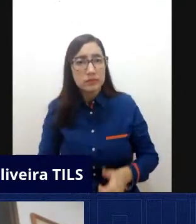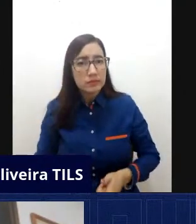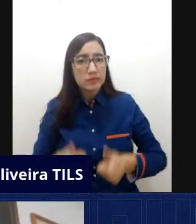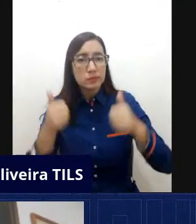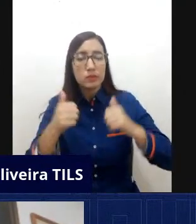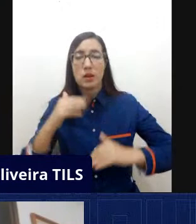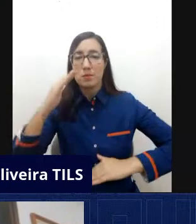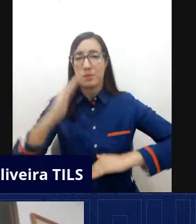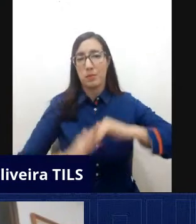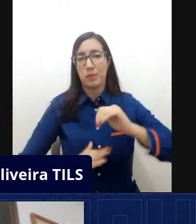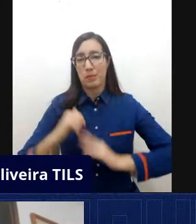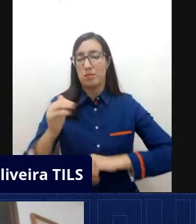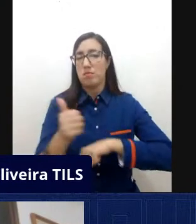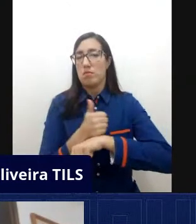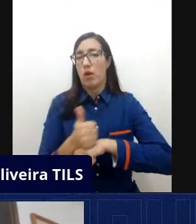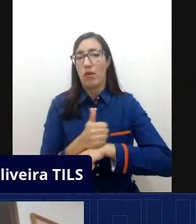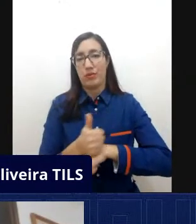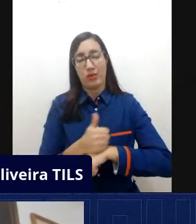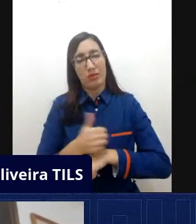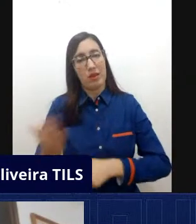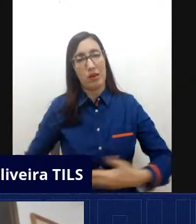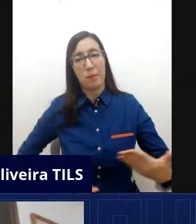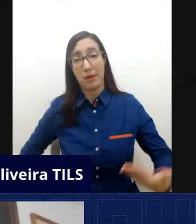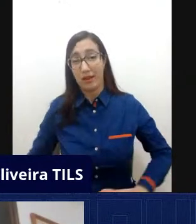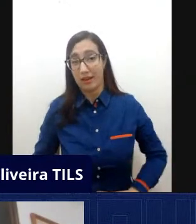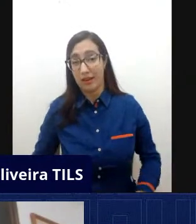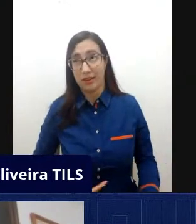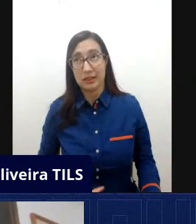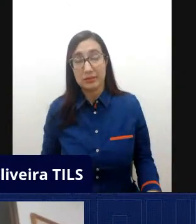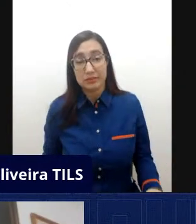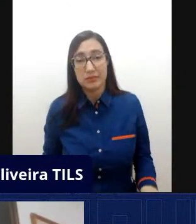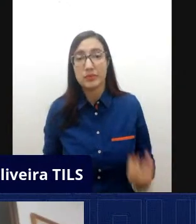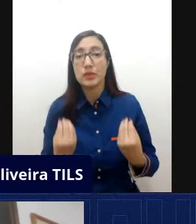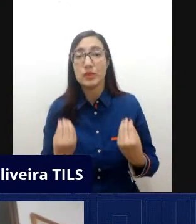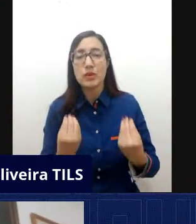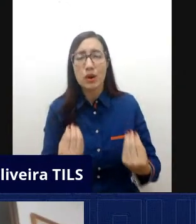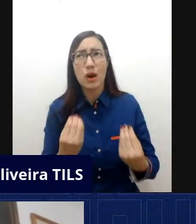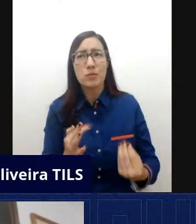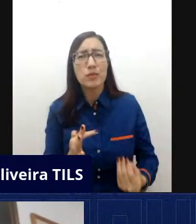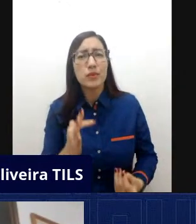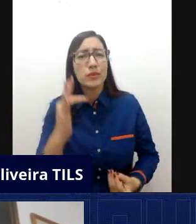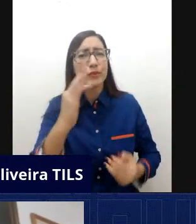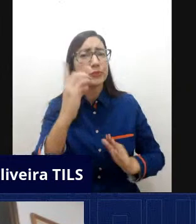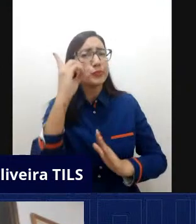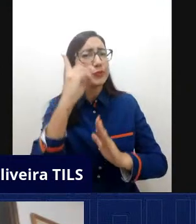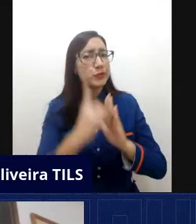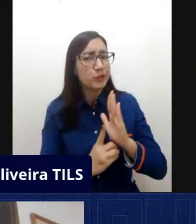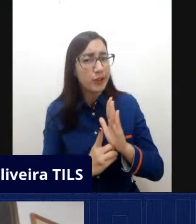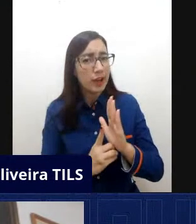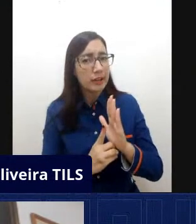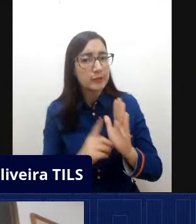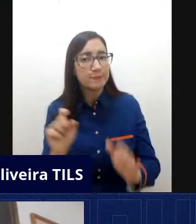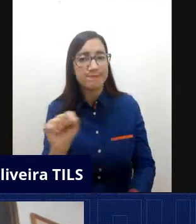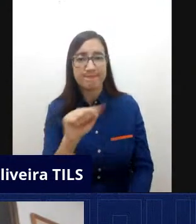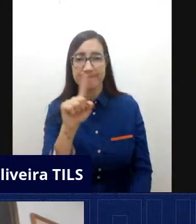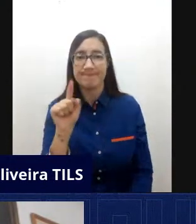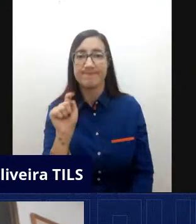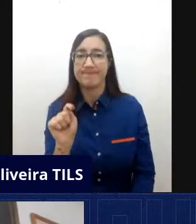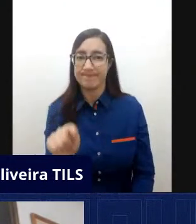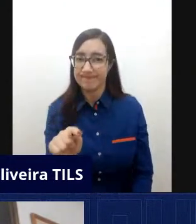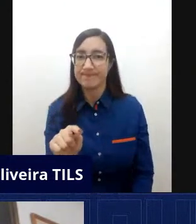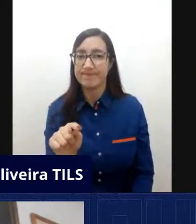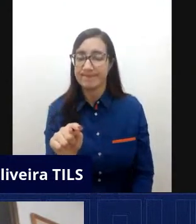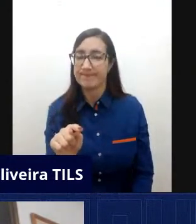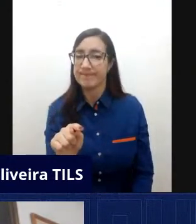né? E como mulheres que passam a ter direitos, né? Então eu acho que são coisas que estão aí nessa estrutura